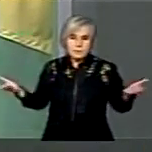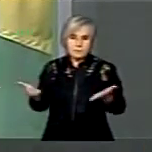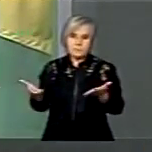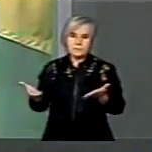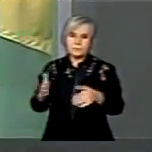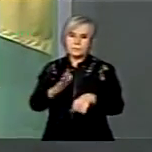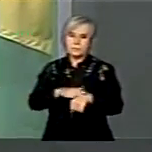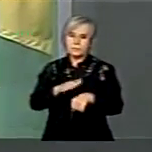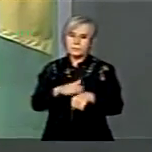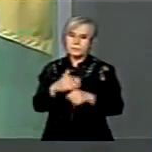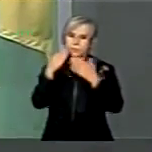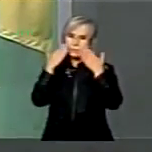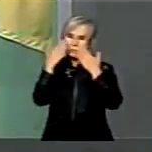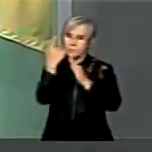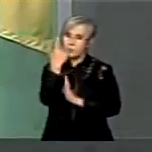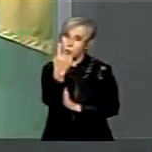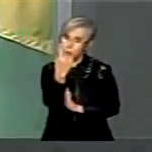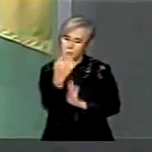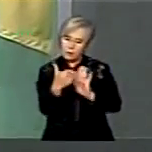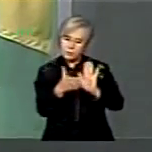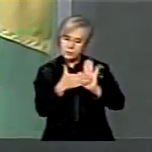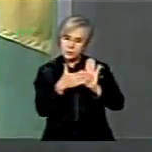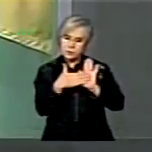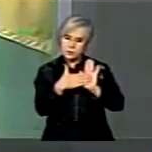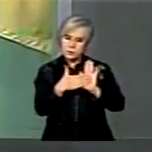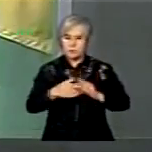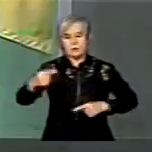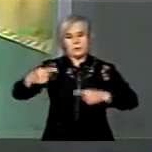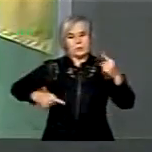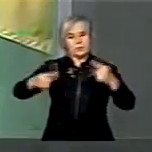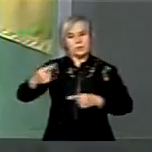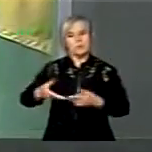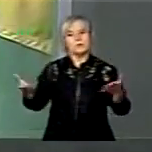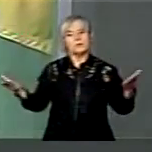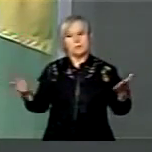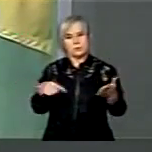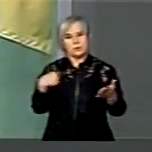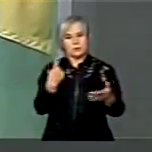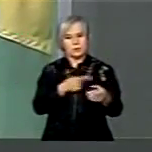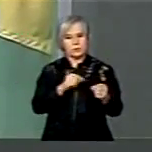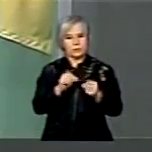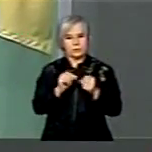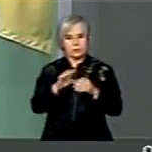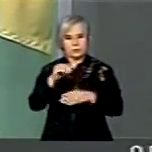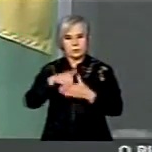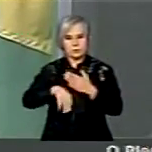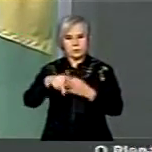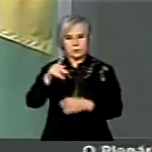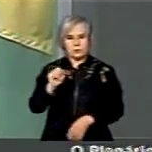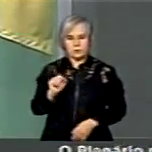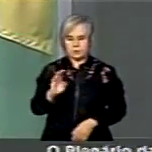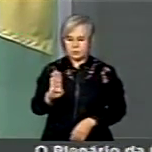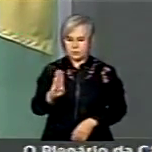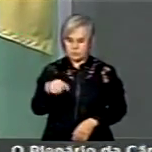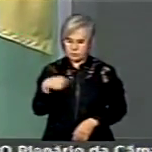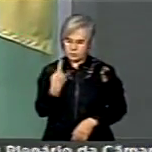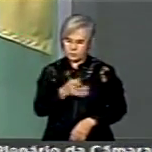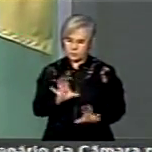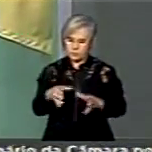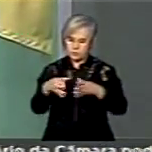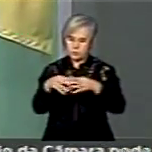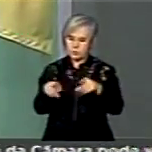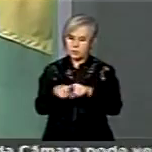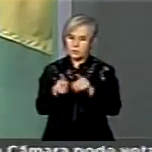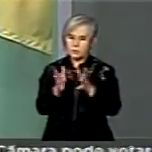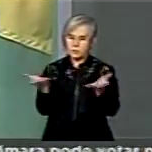de apresentarmos uma proposta. E esse debate nós estamos fazendo dentro do PSB. O PSB, o nosso partido, inclusive na